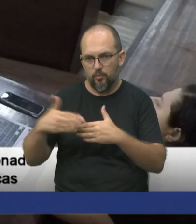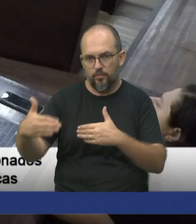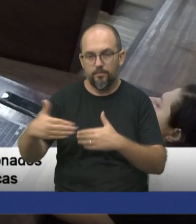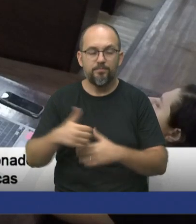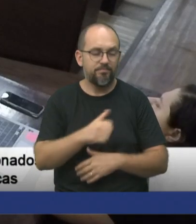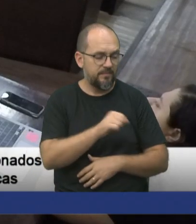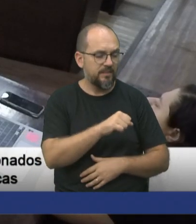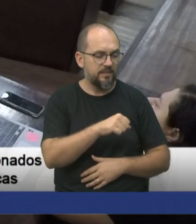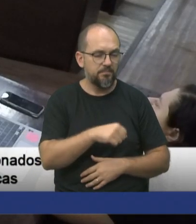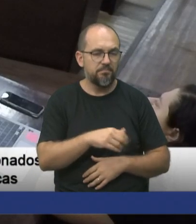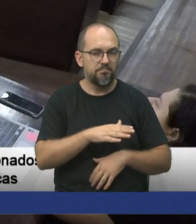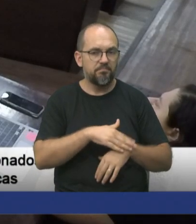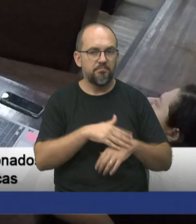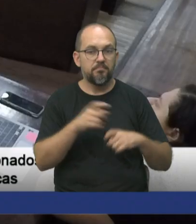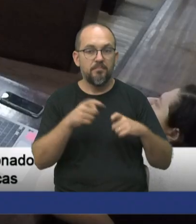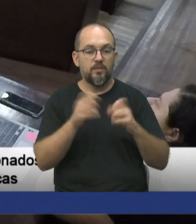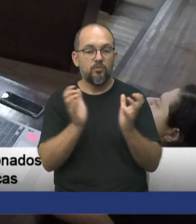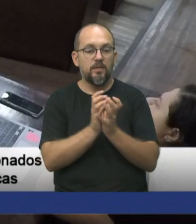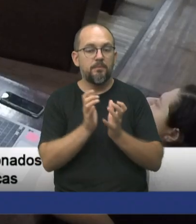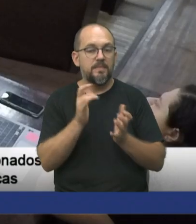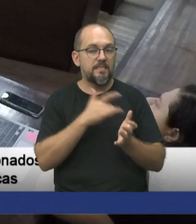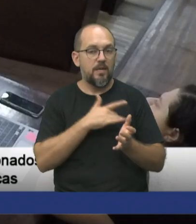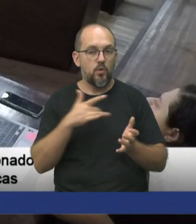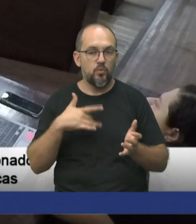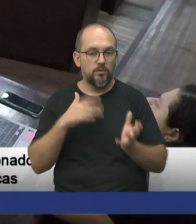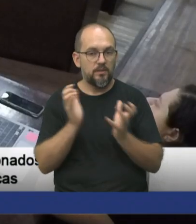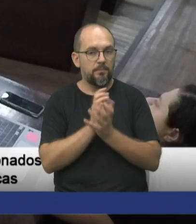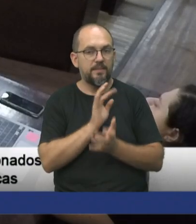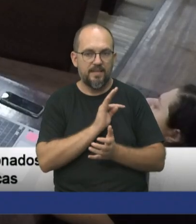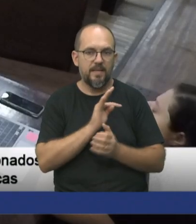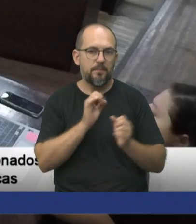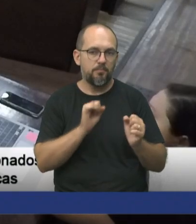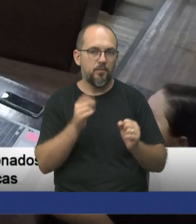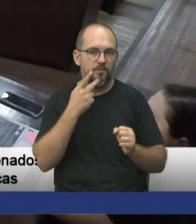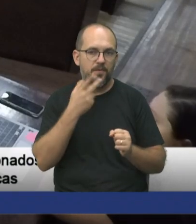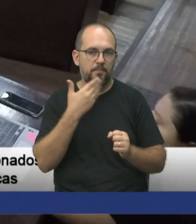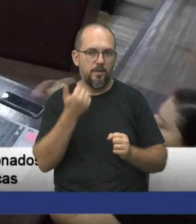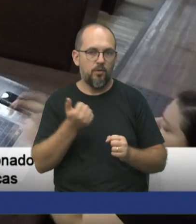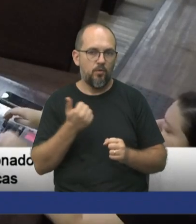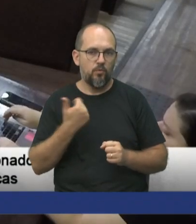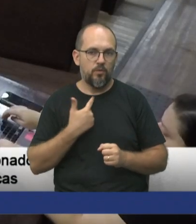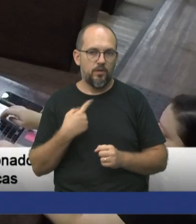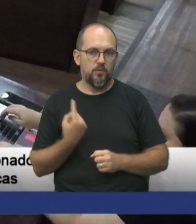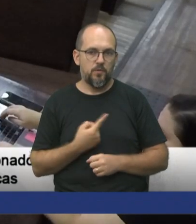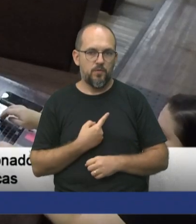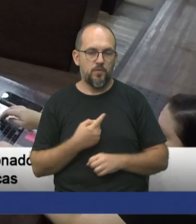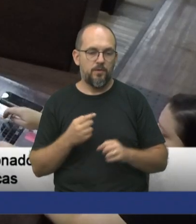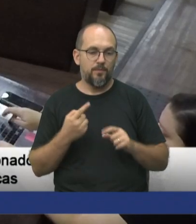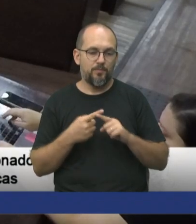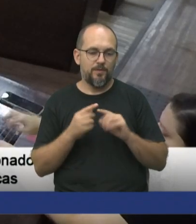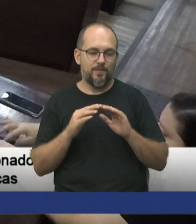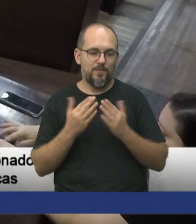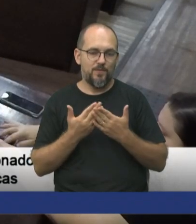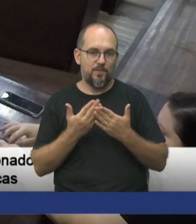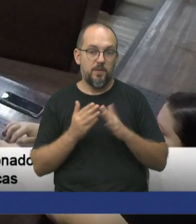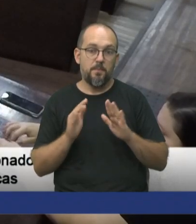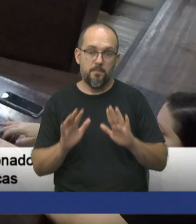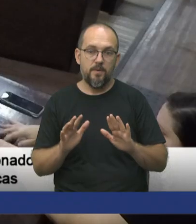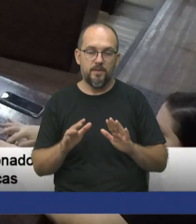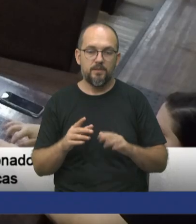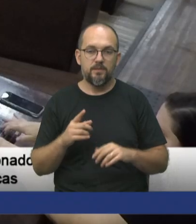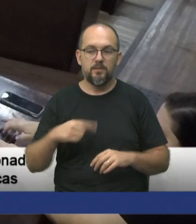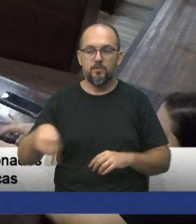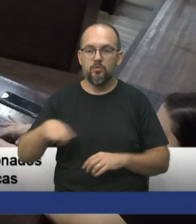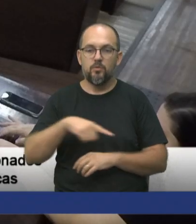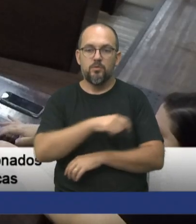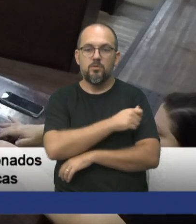Vai, Rafa. Eu acho que a equipe da saúde, a equipe técnica, eu acho que pode dizer melhor que a gente, enquanto escola, mas nossos alunos,